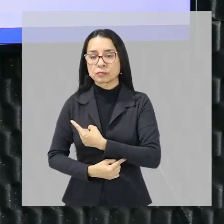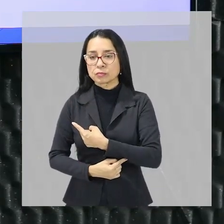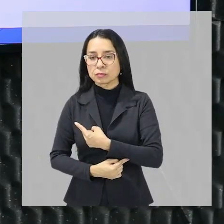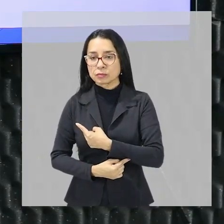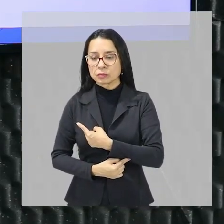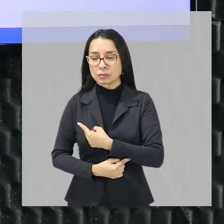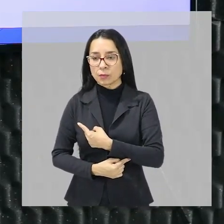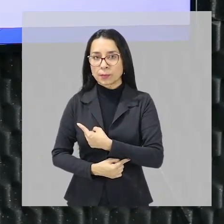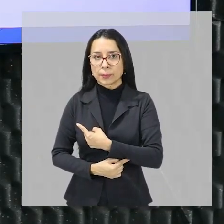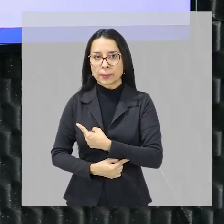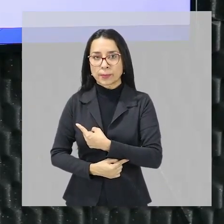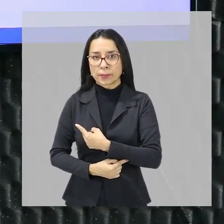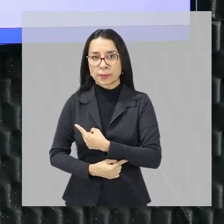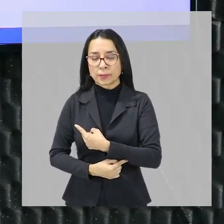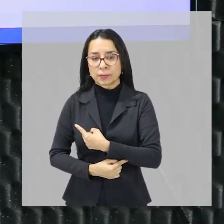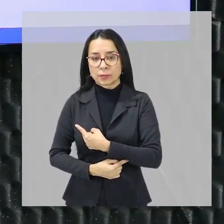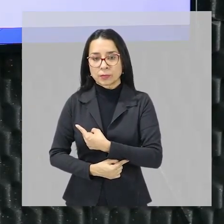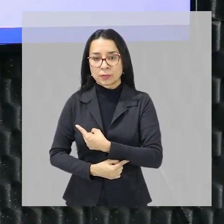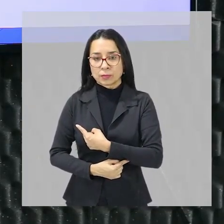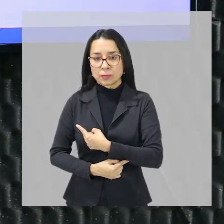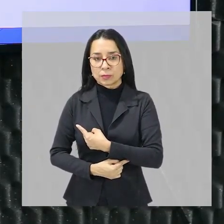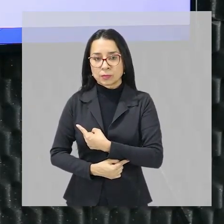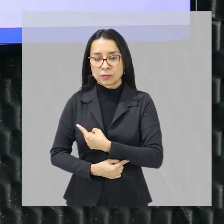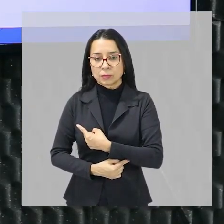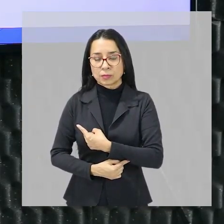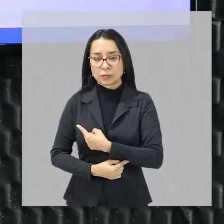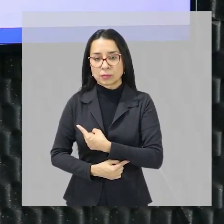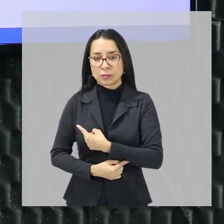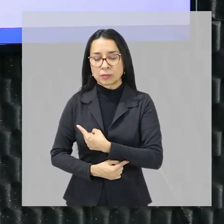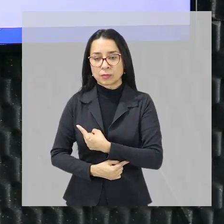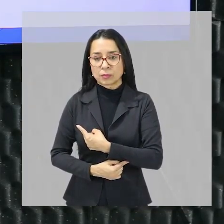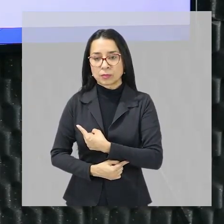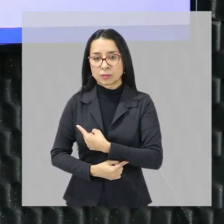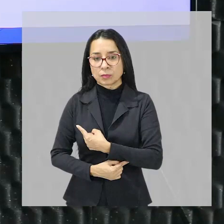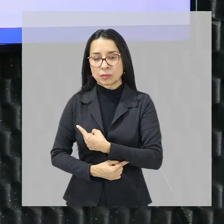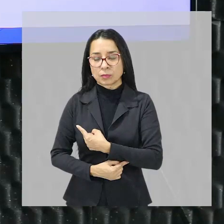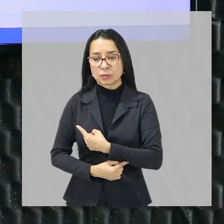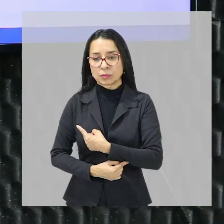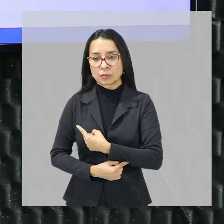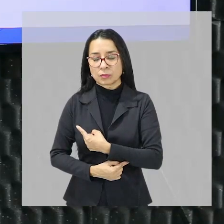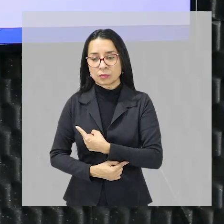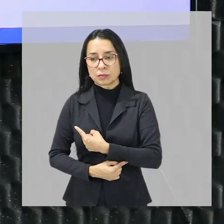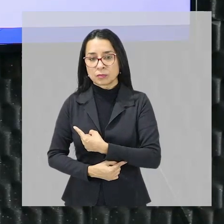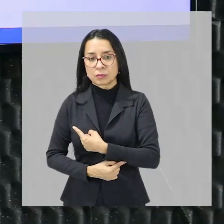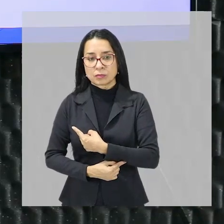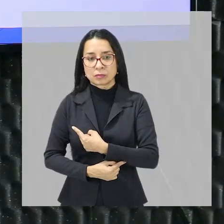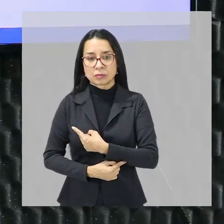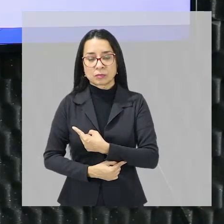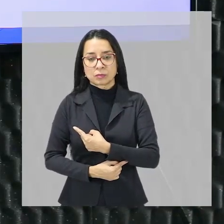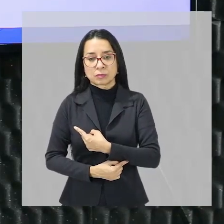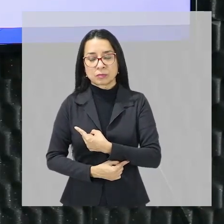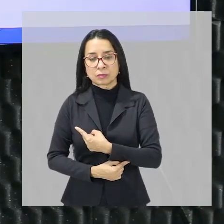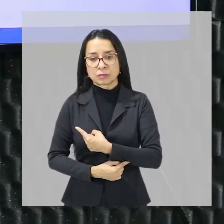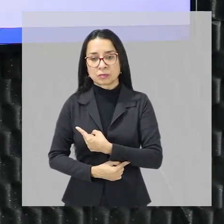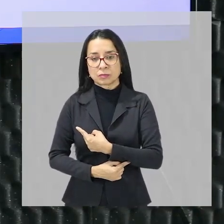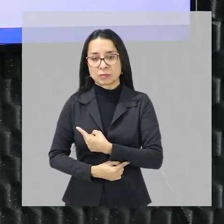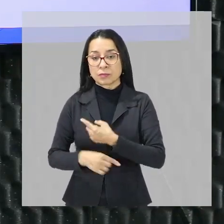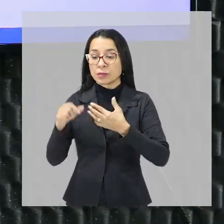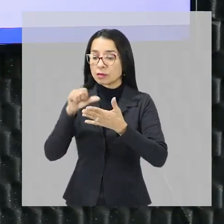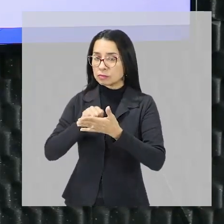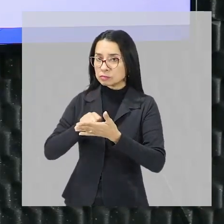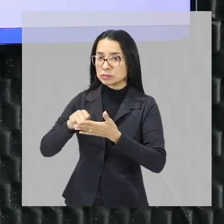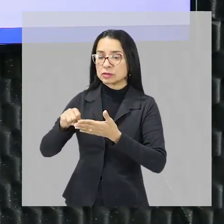algumas décadas do que em outras, as mulheres brasileiras conseguiram obter vitórias expressivas. Então, grifa o